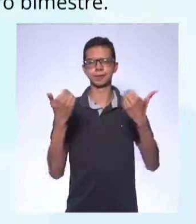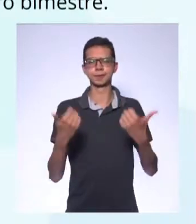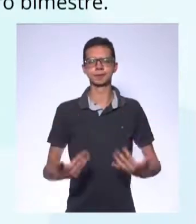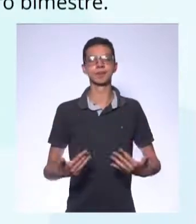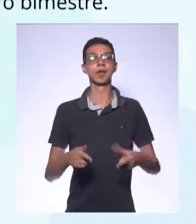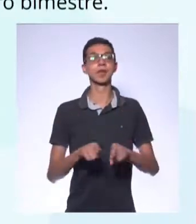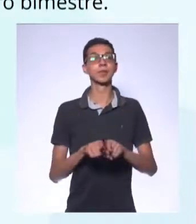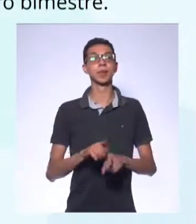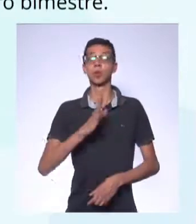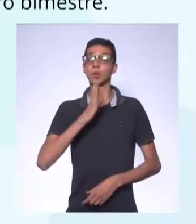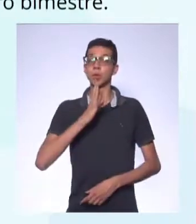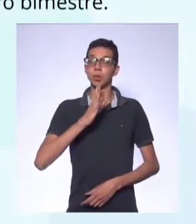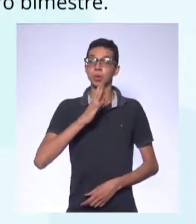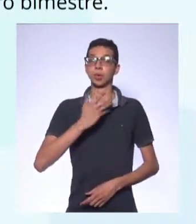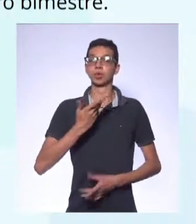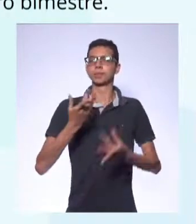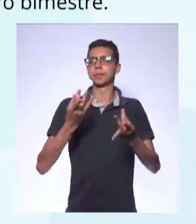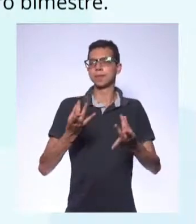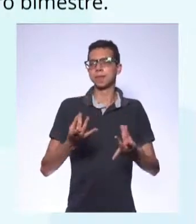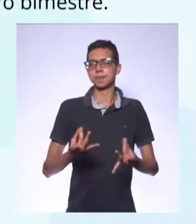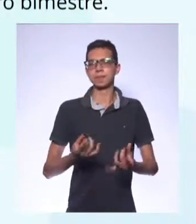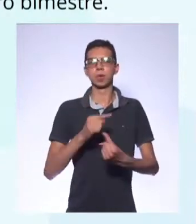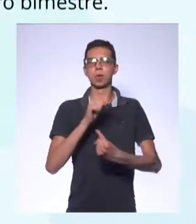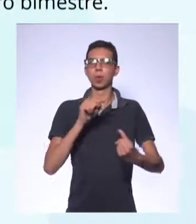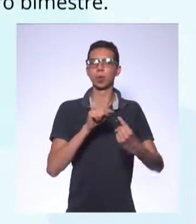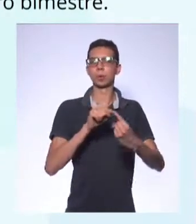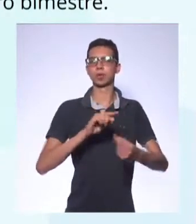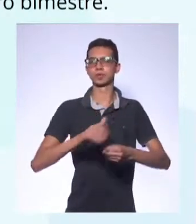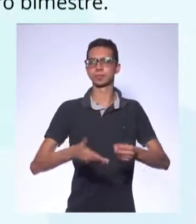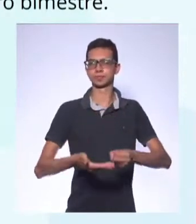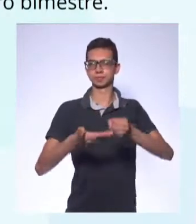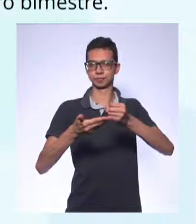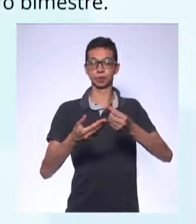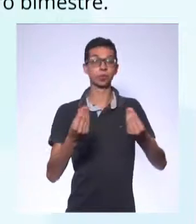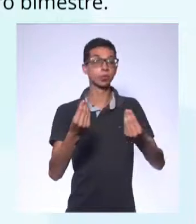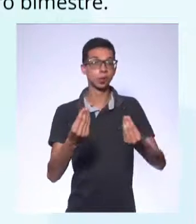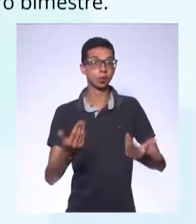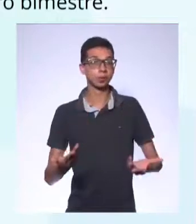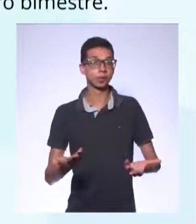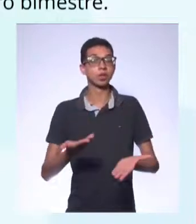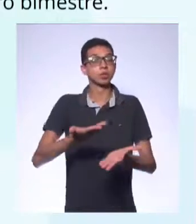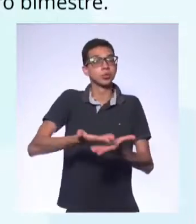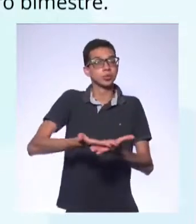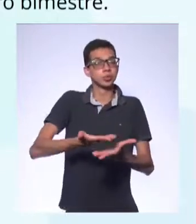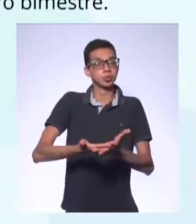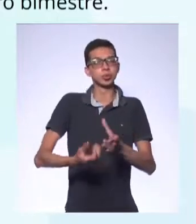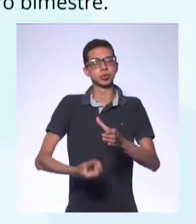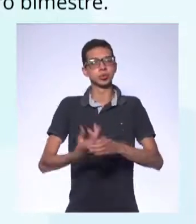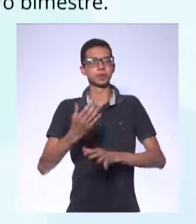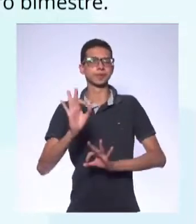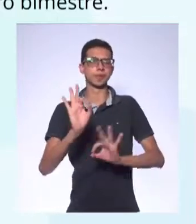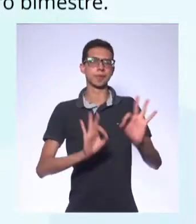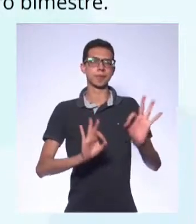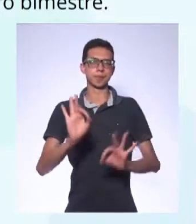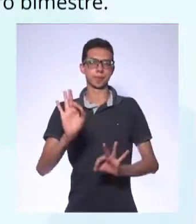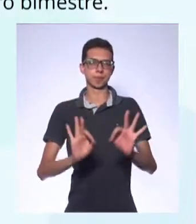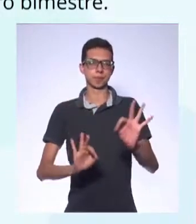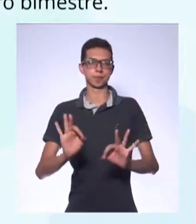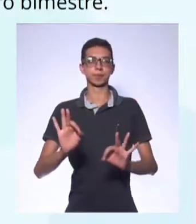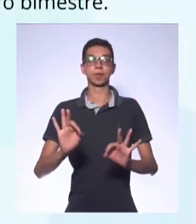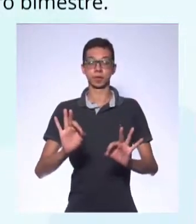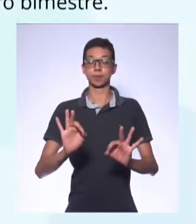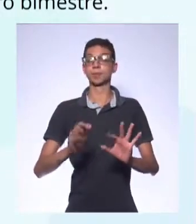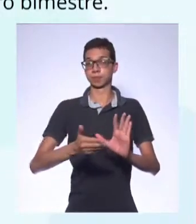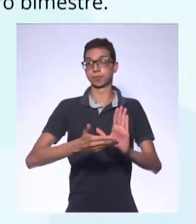Conhecer e discutir os objetivos de desenvolvimento sustentável por meio do estudo, da elaboração e da execução de uma proposta